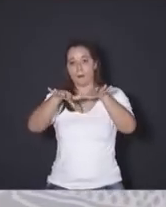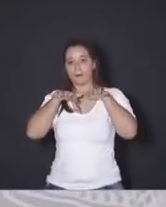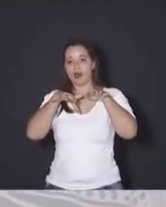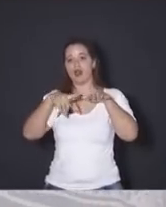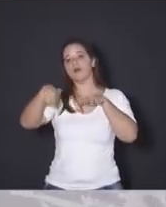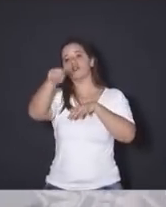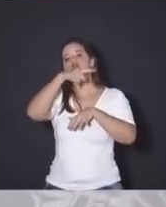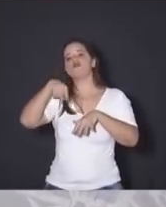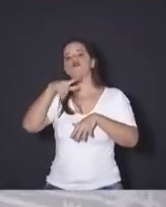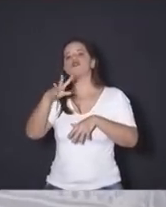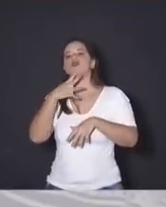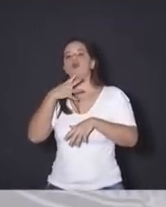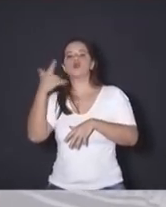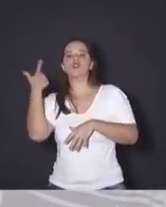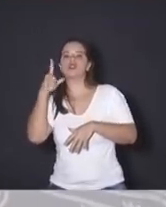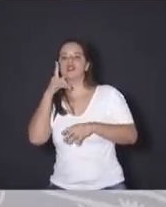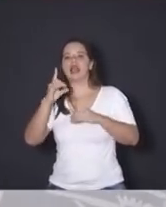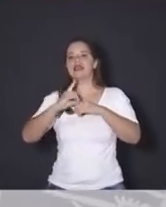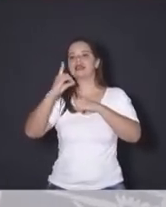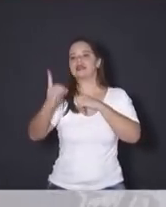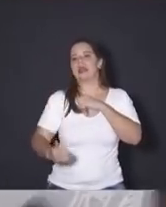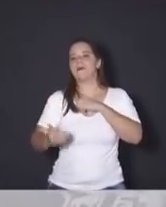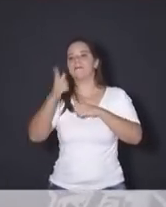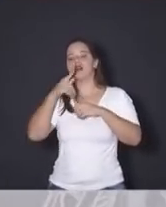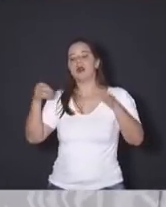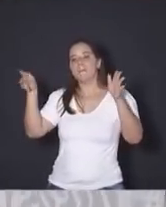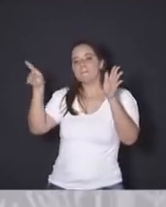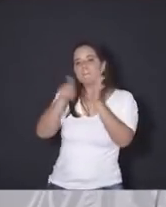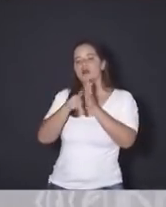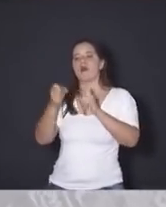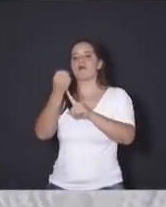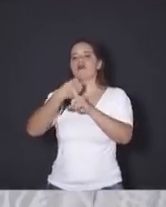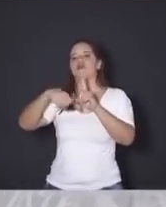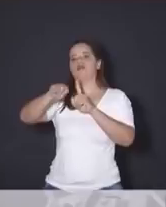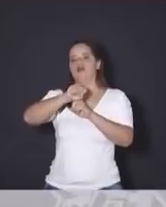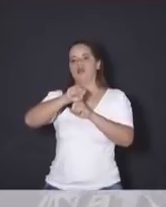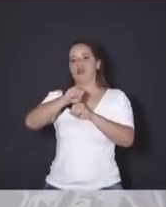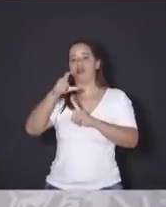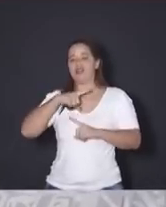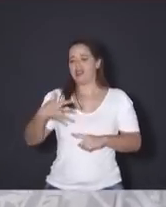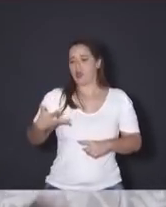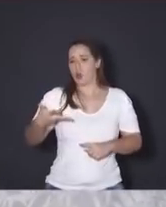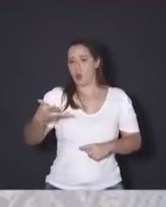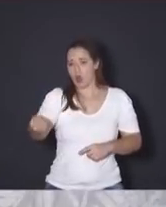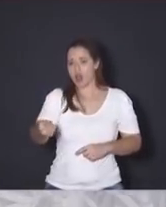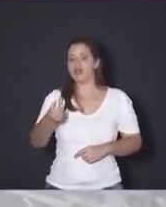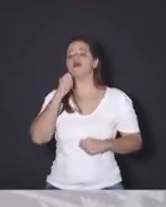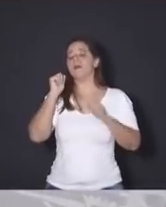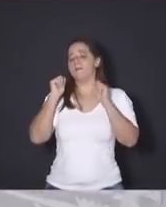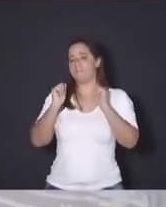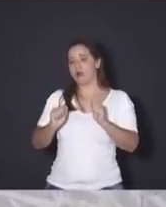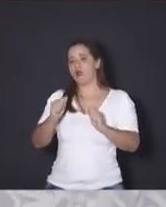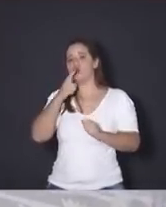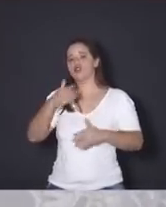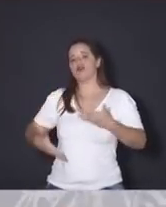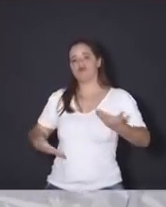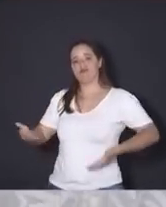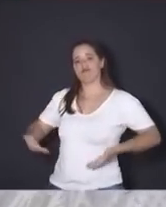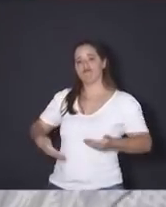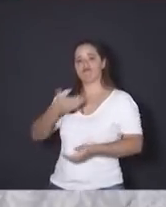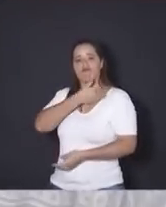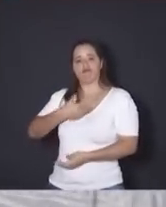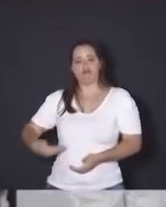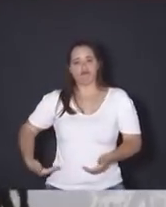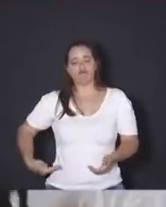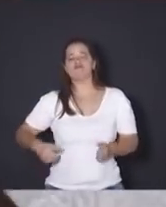você dialogar com as demais demandas da sociedade porque também ter essa qualificação me permite dialogar com os servidores públicos e permite